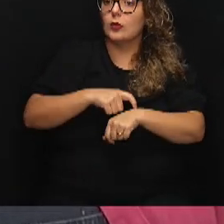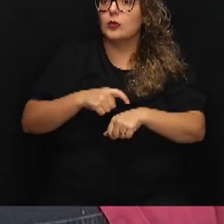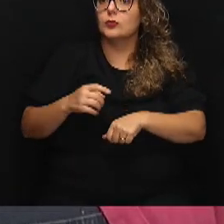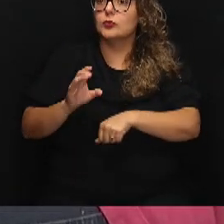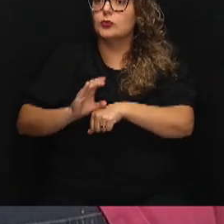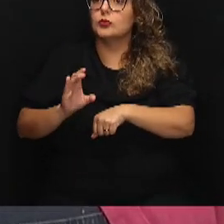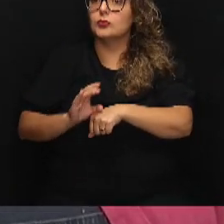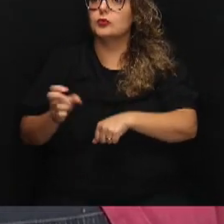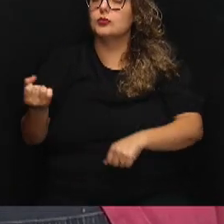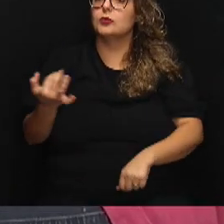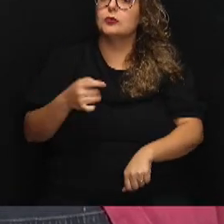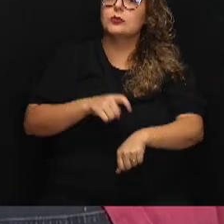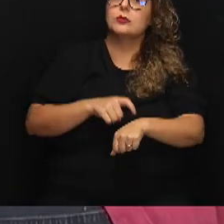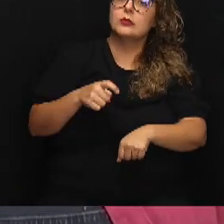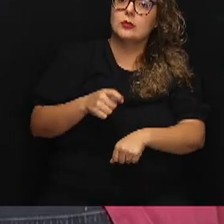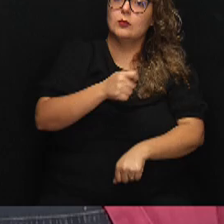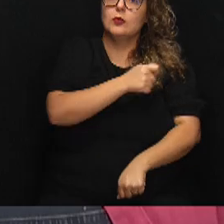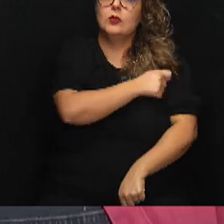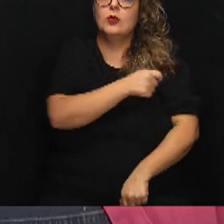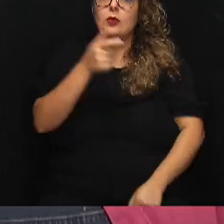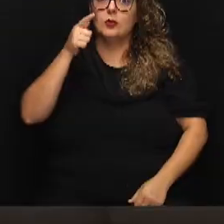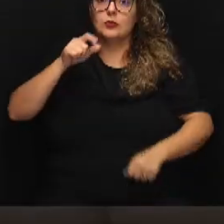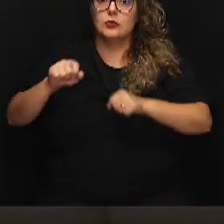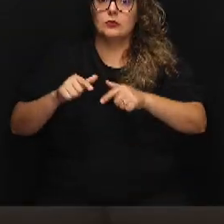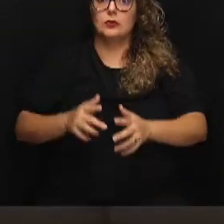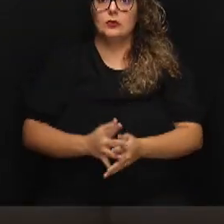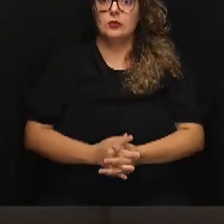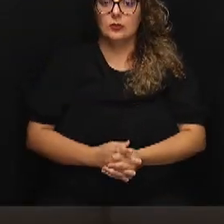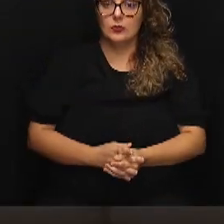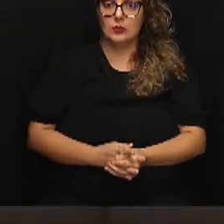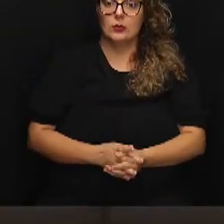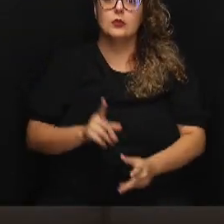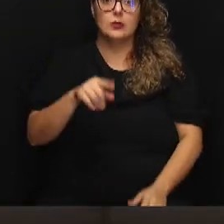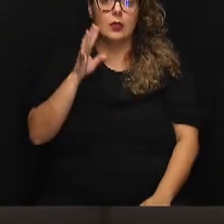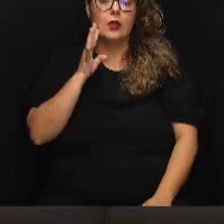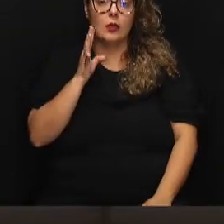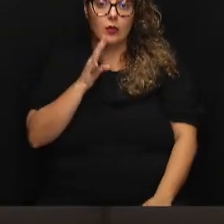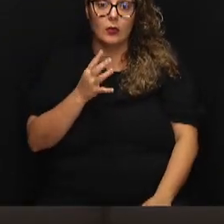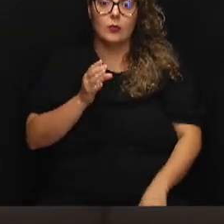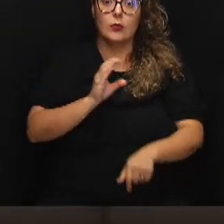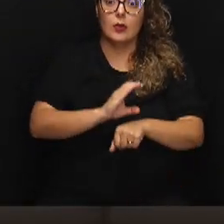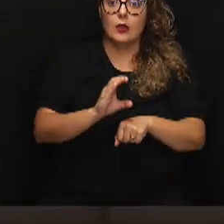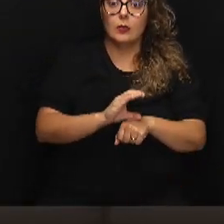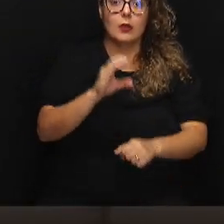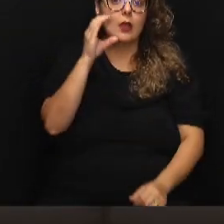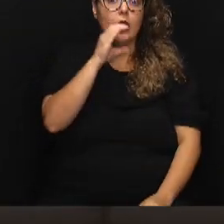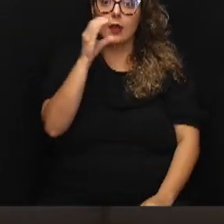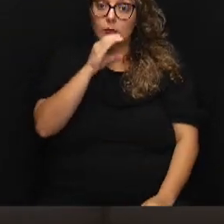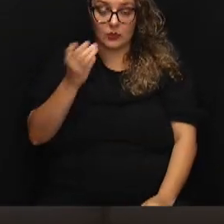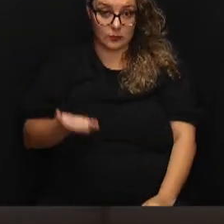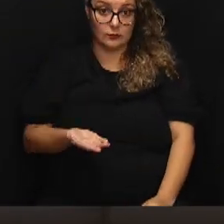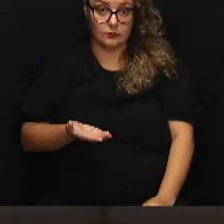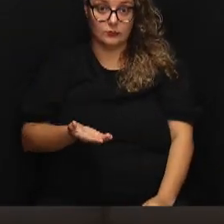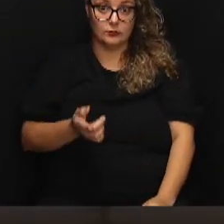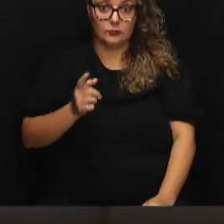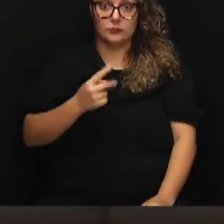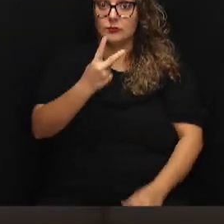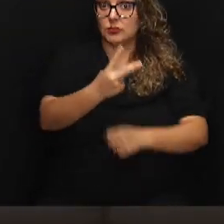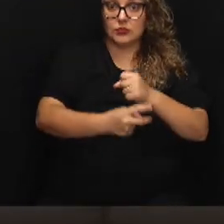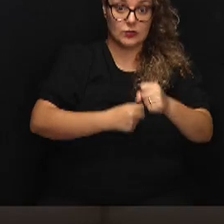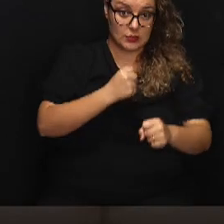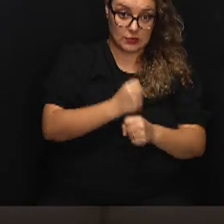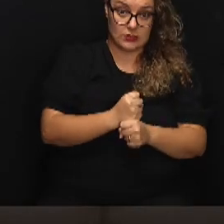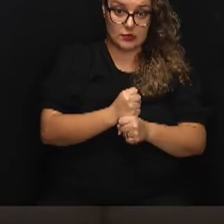curso? Em quanto tempo o aluno consegue se formar? Isso é muito legal, gente, porque é um curso muito rápido. Ele é um curso de 2 anos